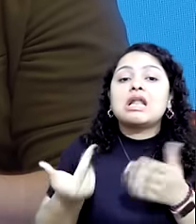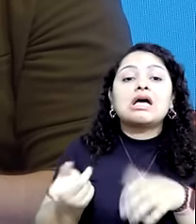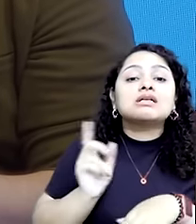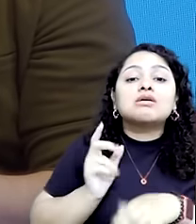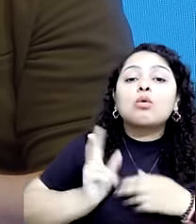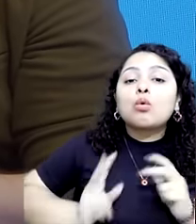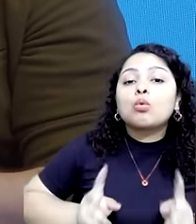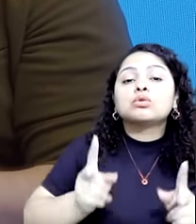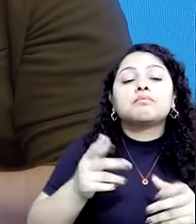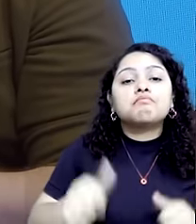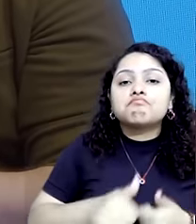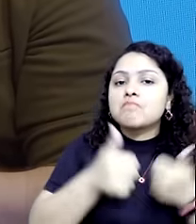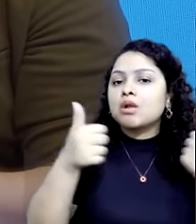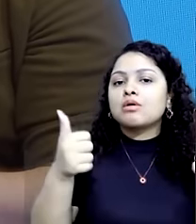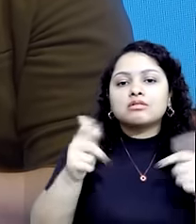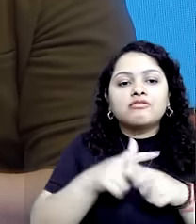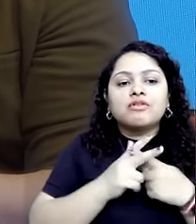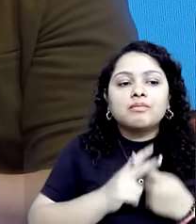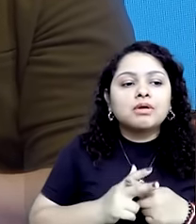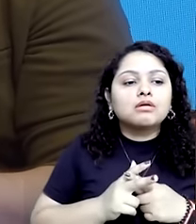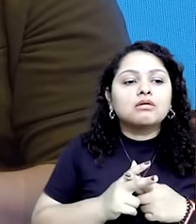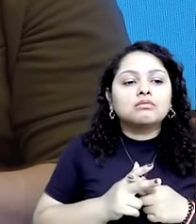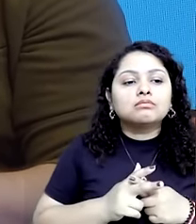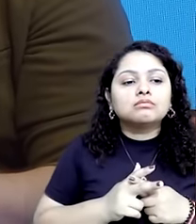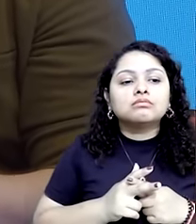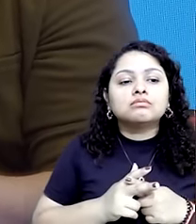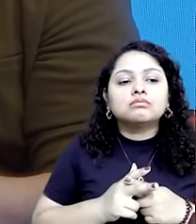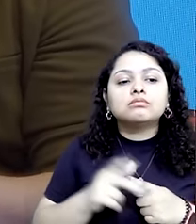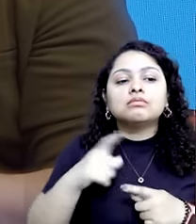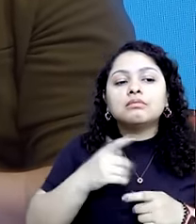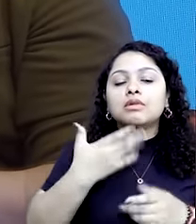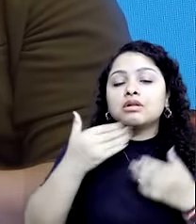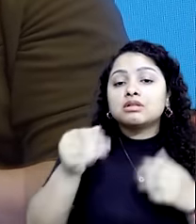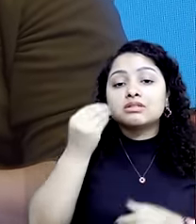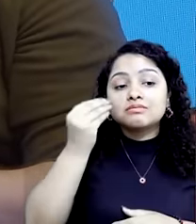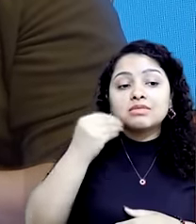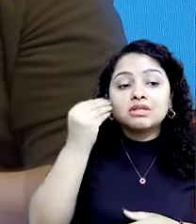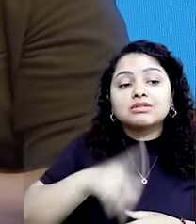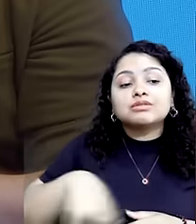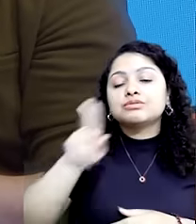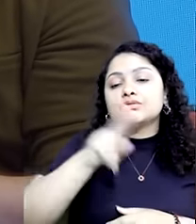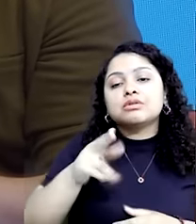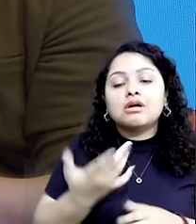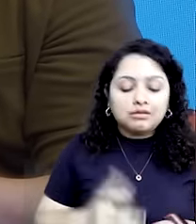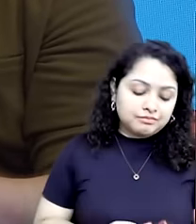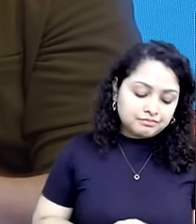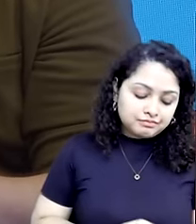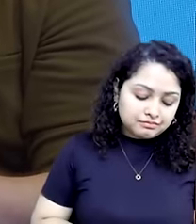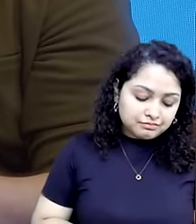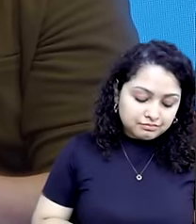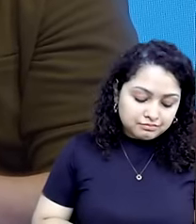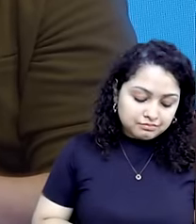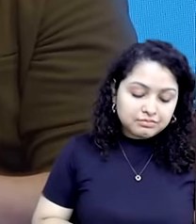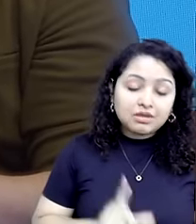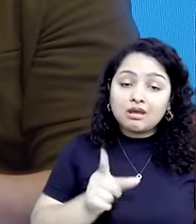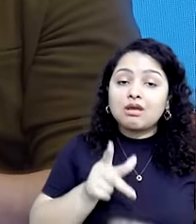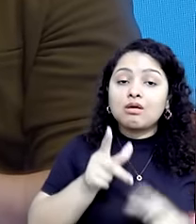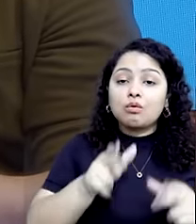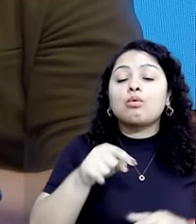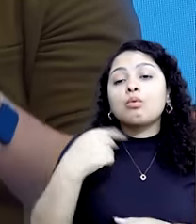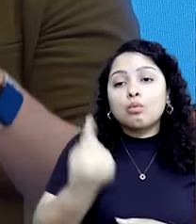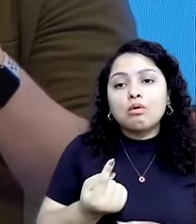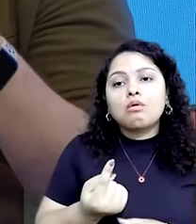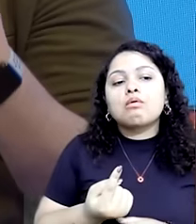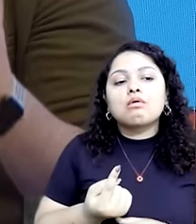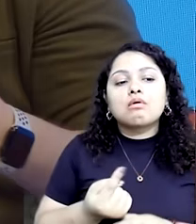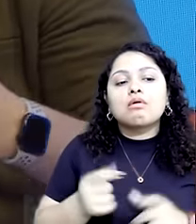momento melhorando mudando melhorando a experiência do usuário implementando novas funcionalidades que é exatamente o